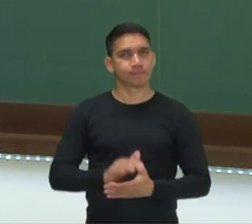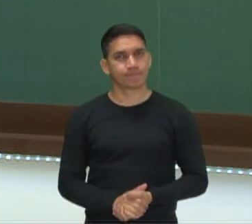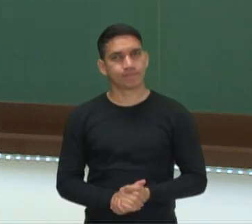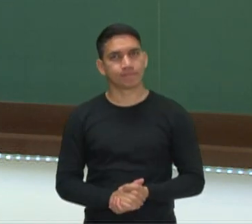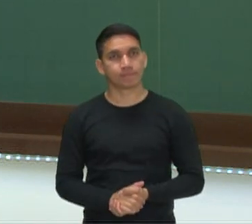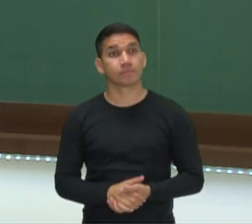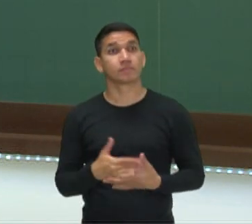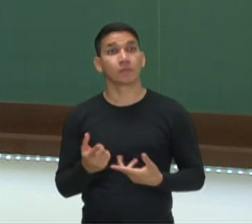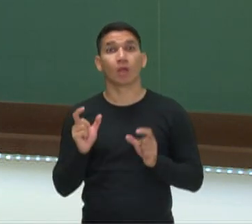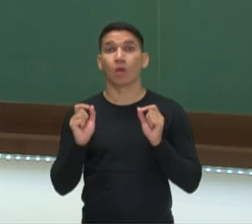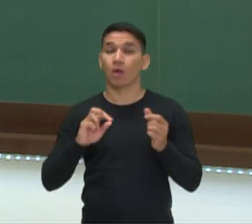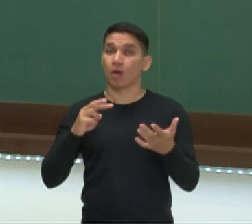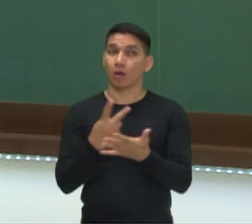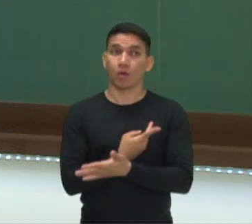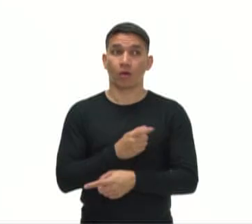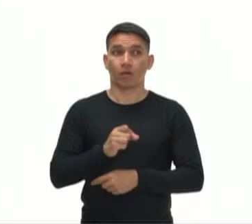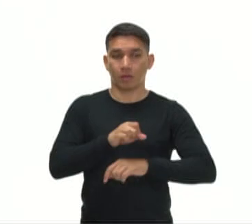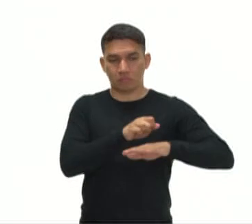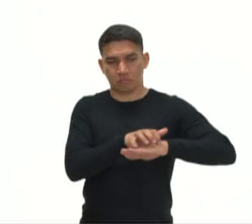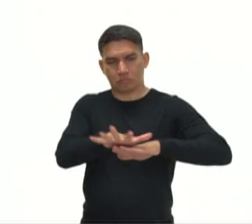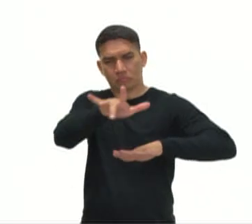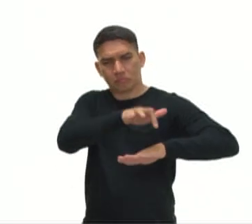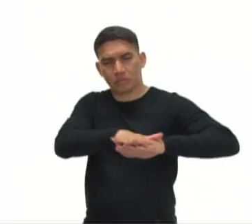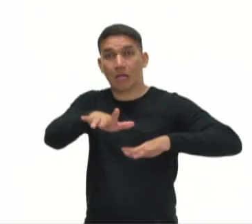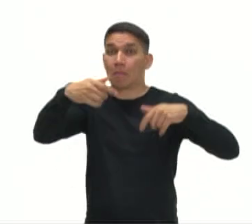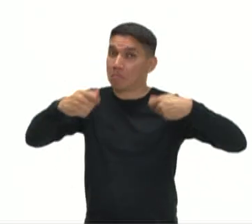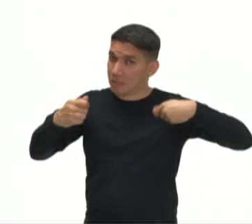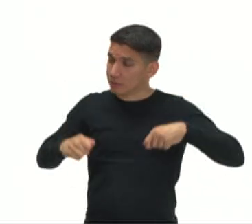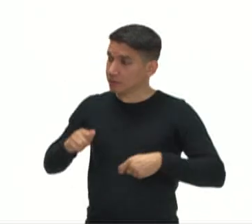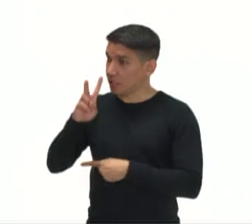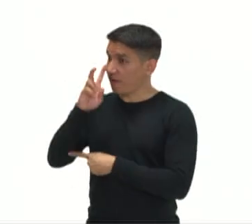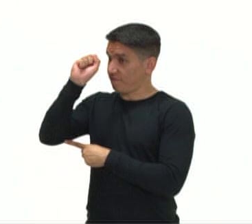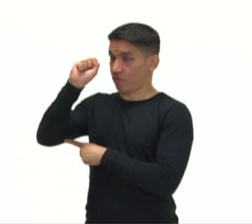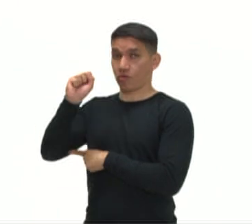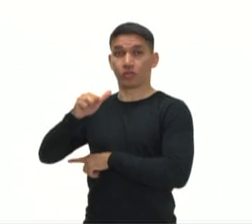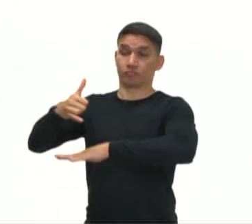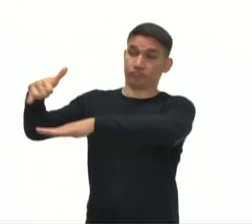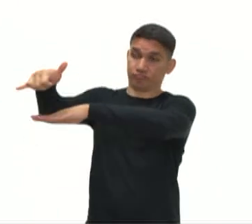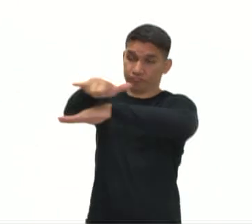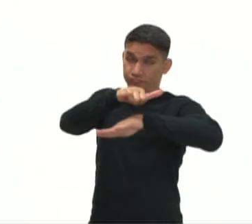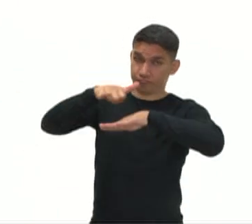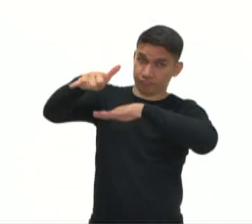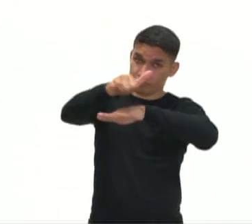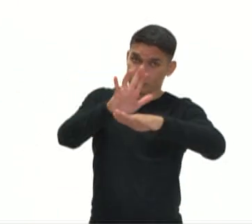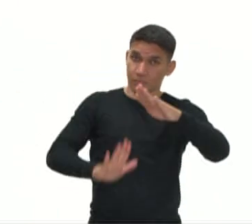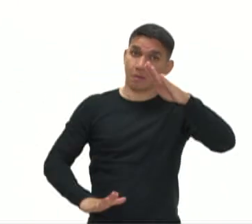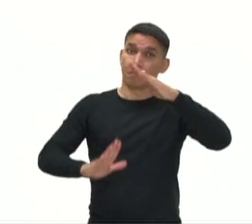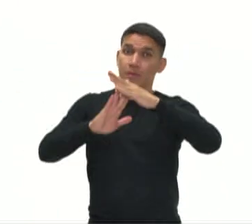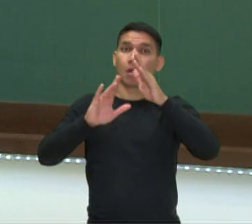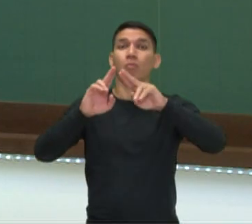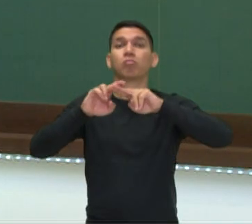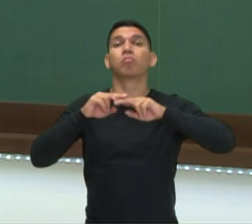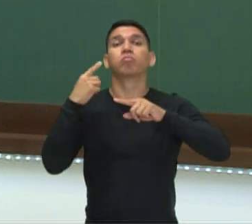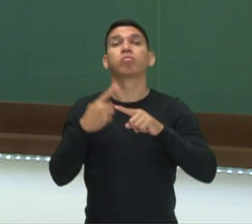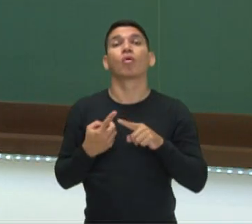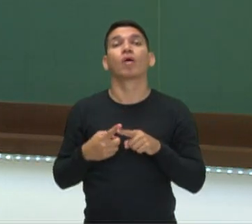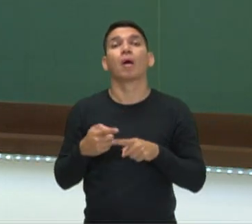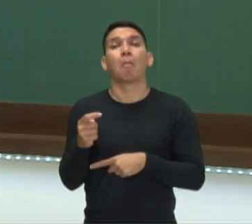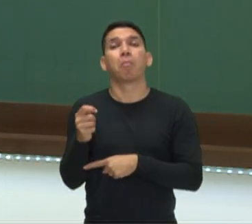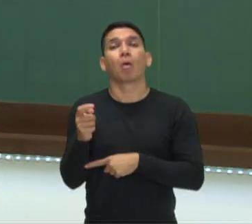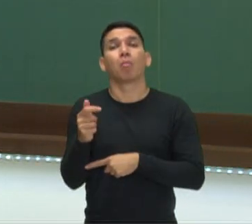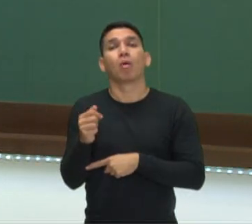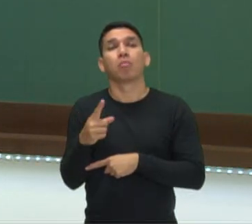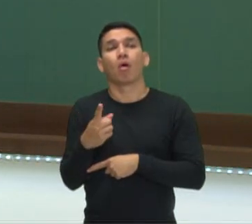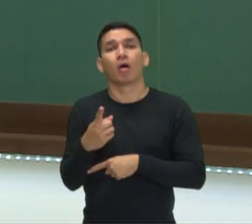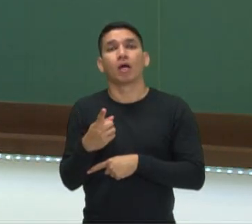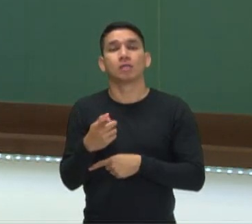Então, alta condução exige alta corrente elétrica, o que exige baixa resistência elétrica. Então, a gente